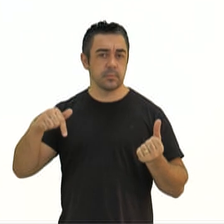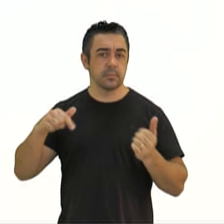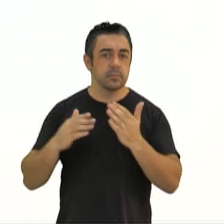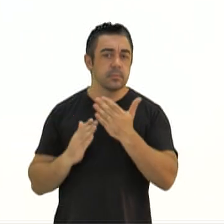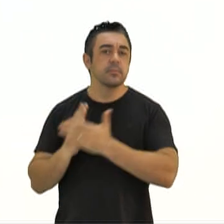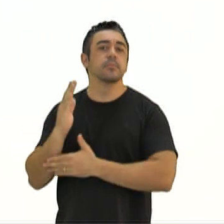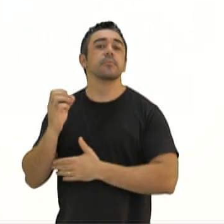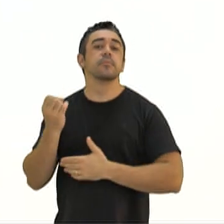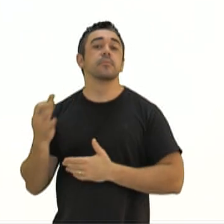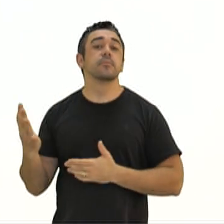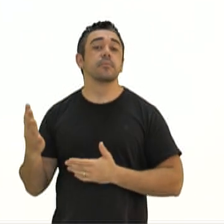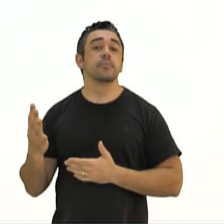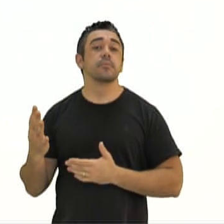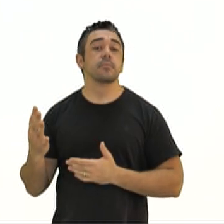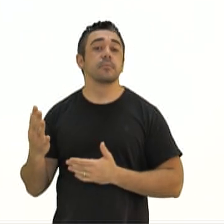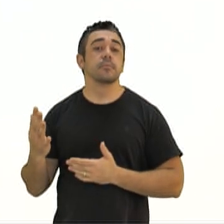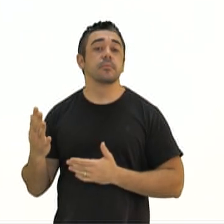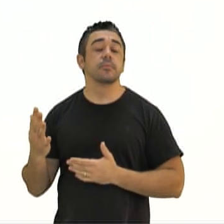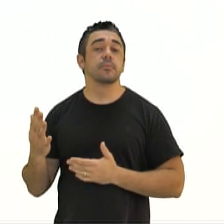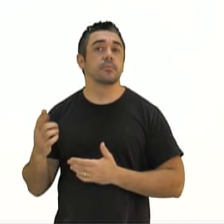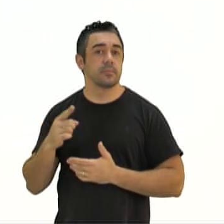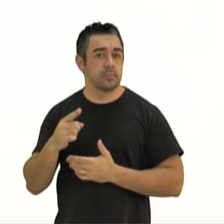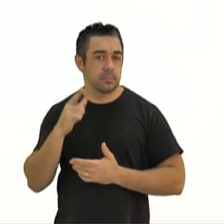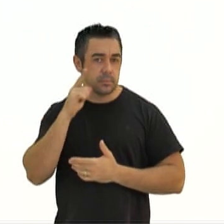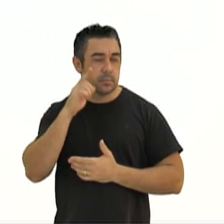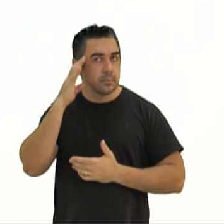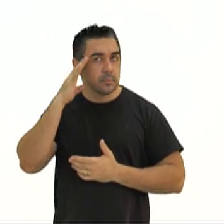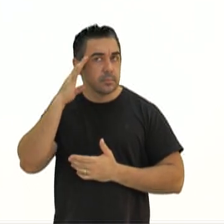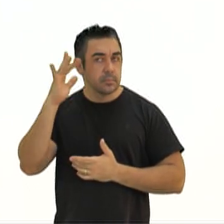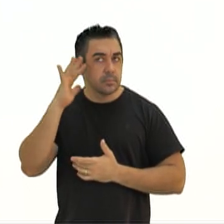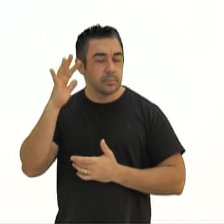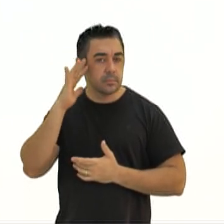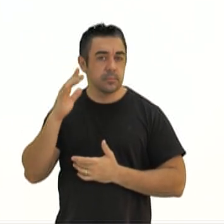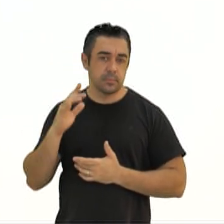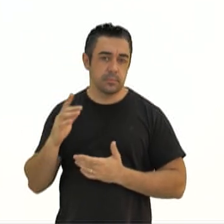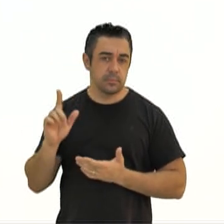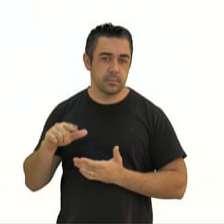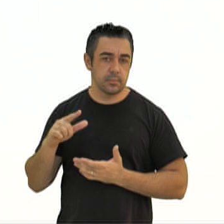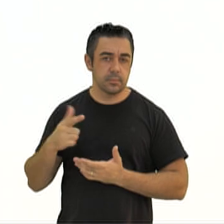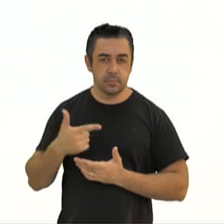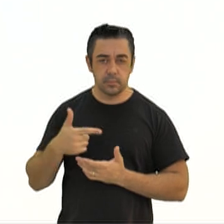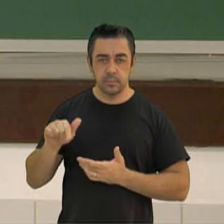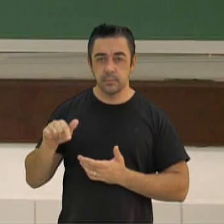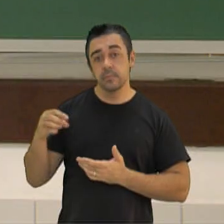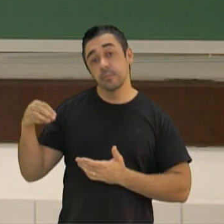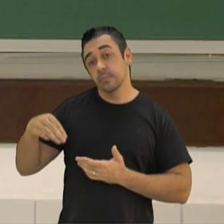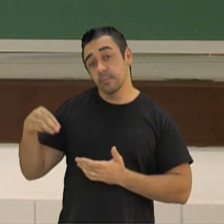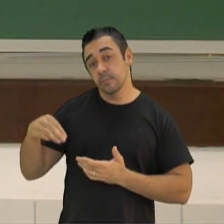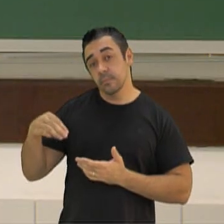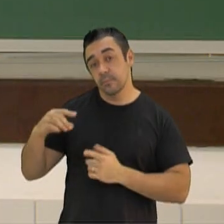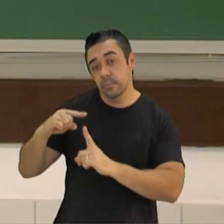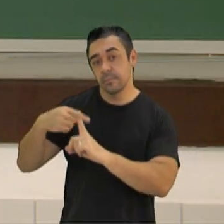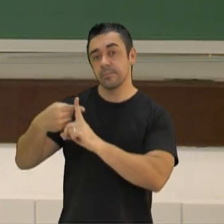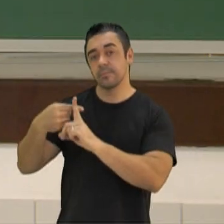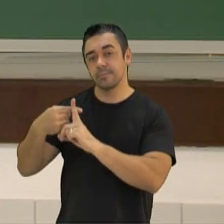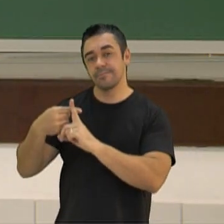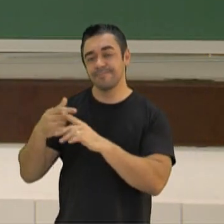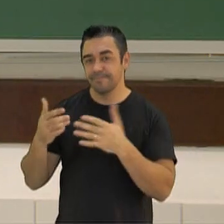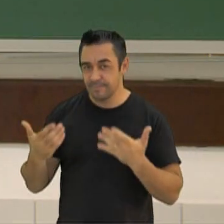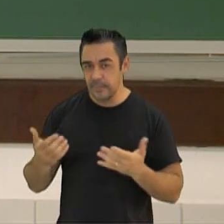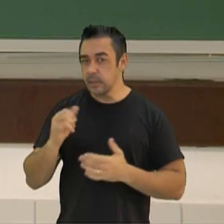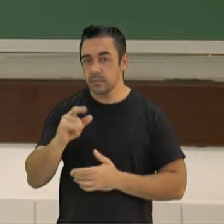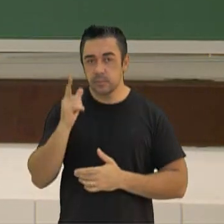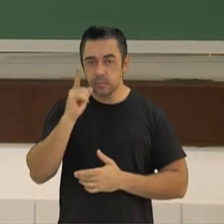quanto das 16? Se você consegue fazer de cabeça, vai entender que foram 27 minutos a mais, tá? Mas se